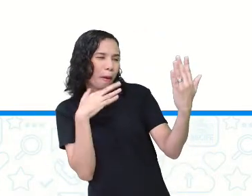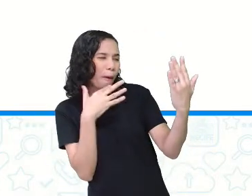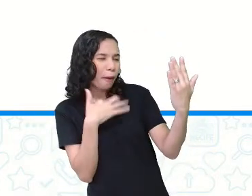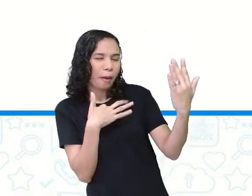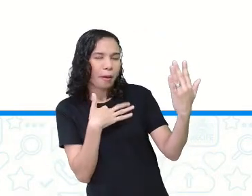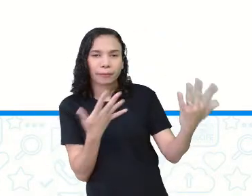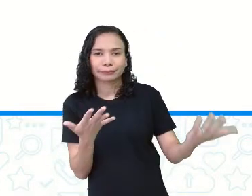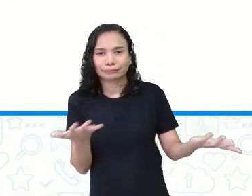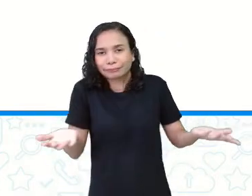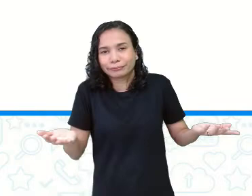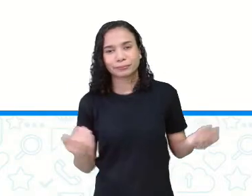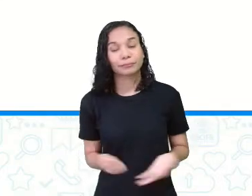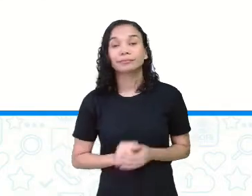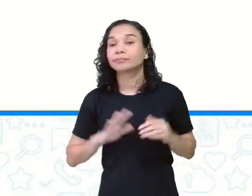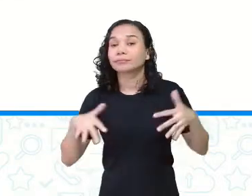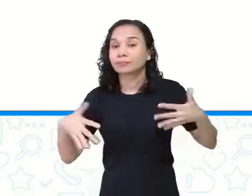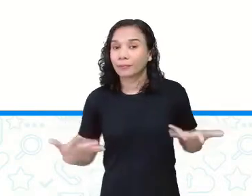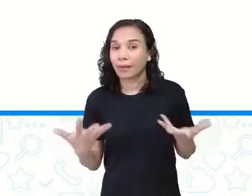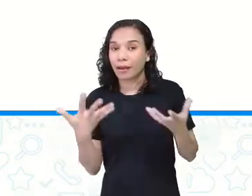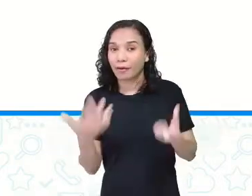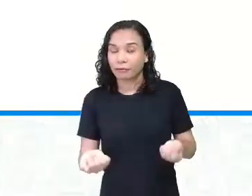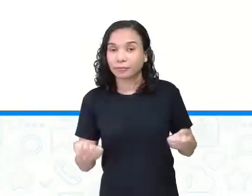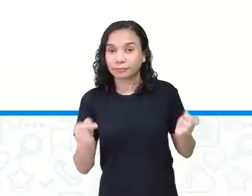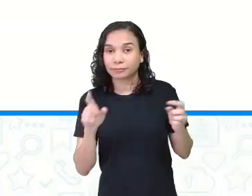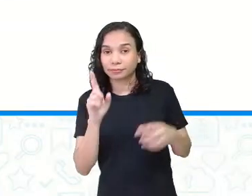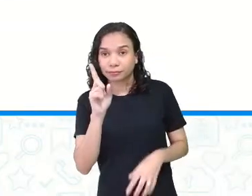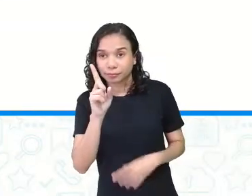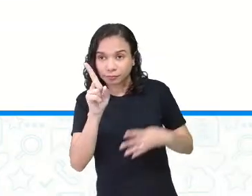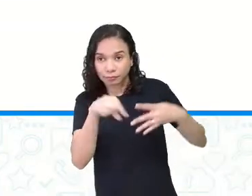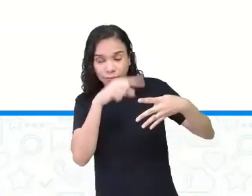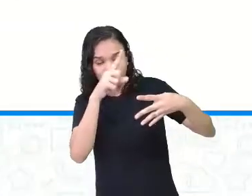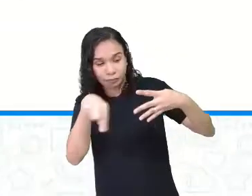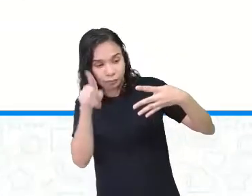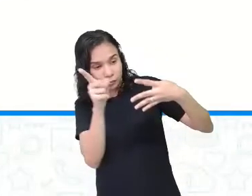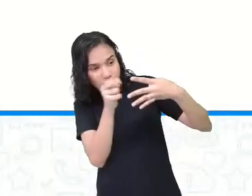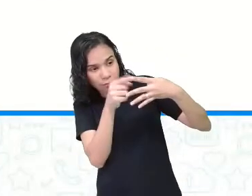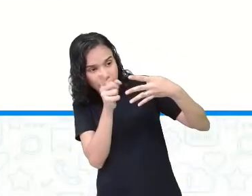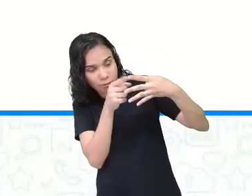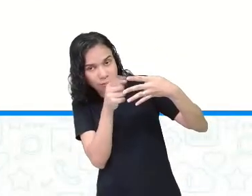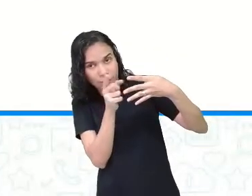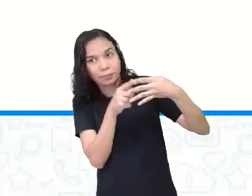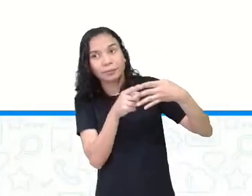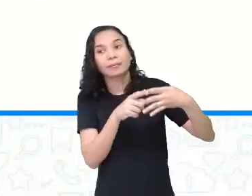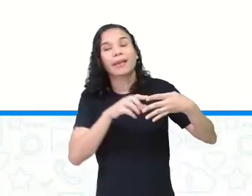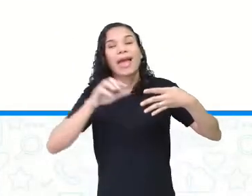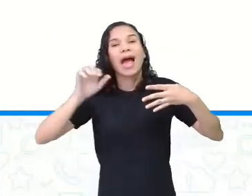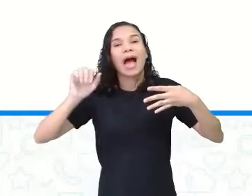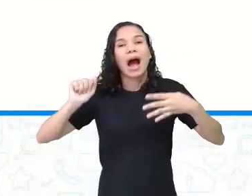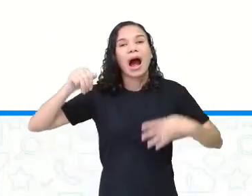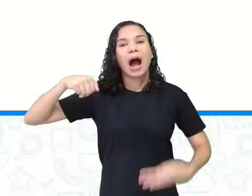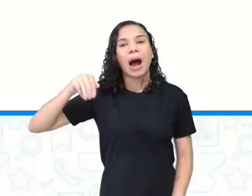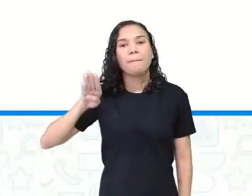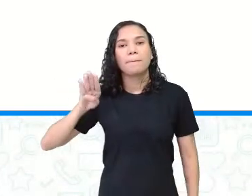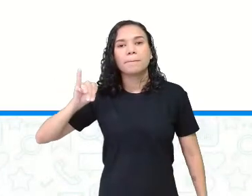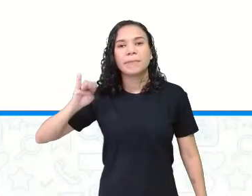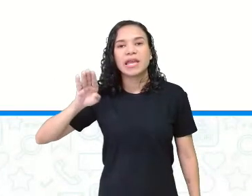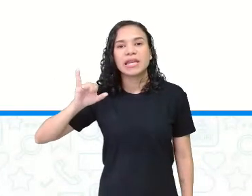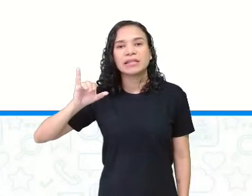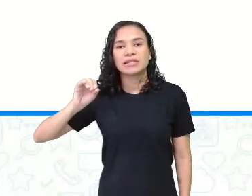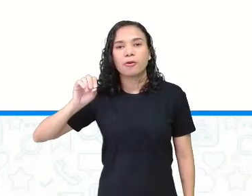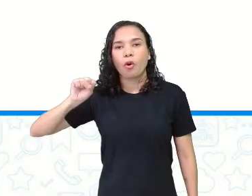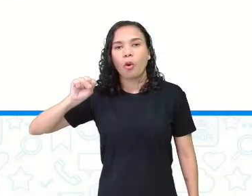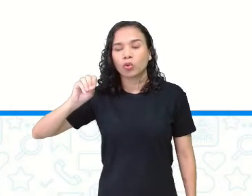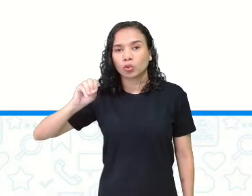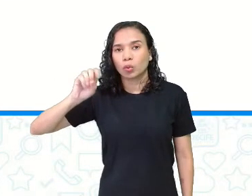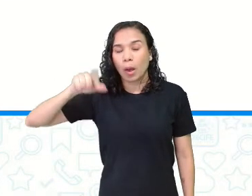dele, tá? Então, vamos marcar a primeira alternativa que tem aí, ambicioso. Ele queria